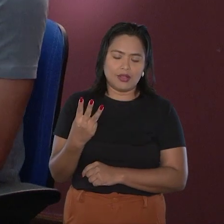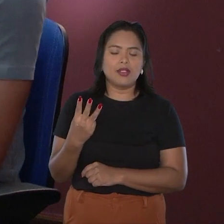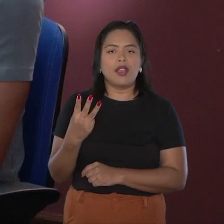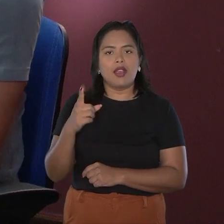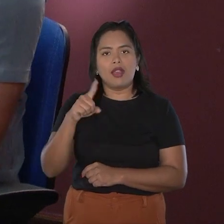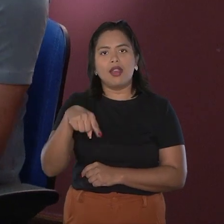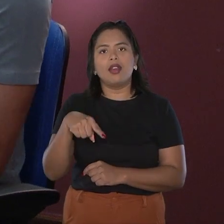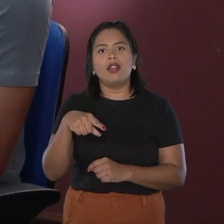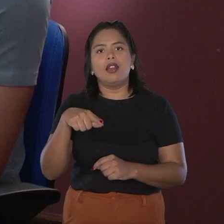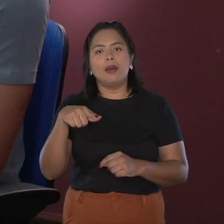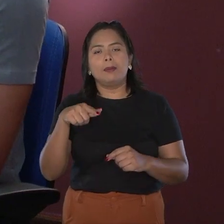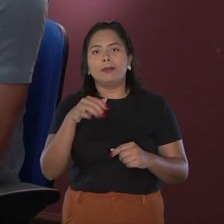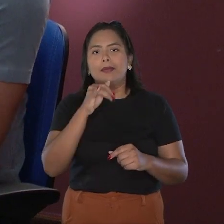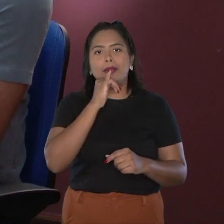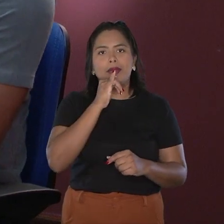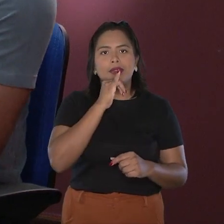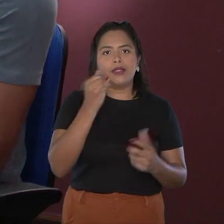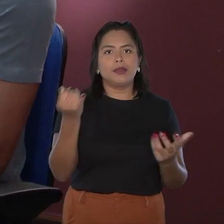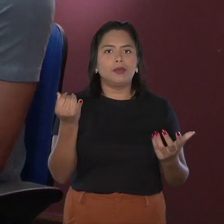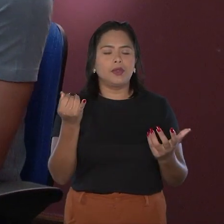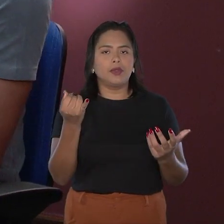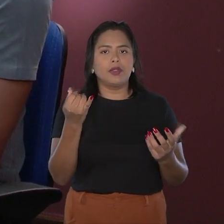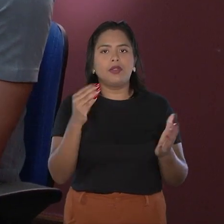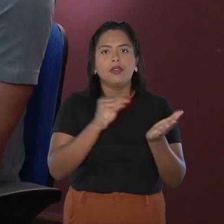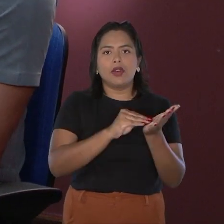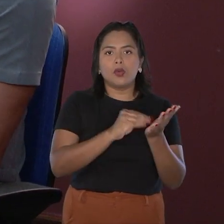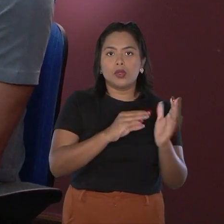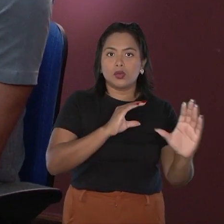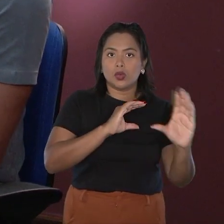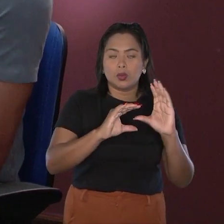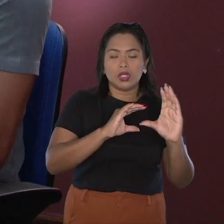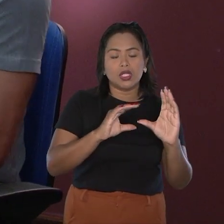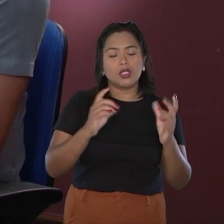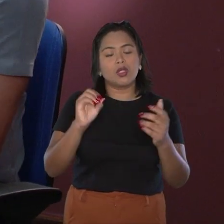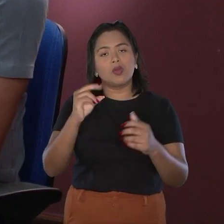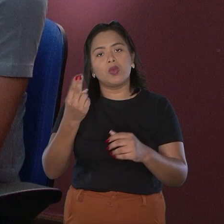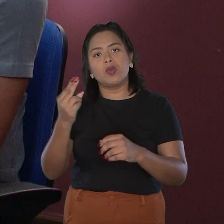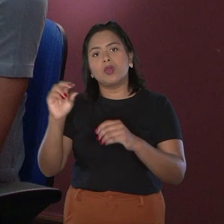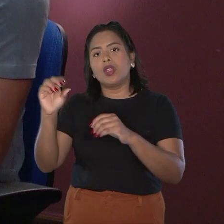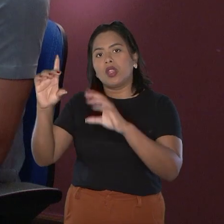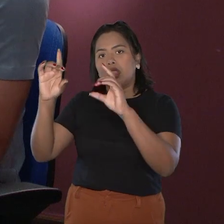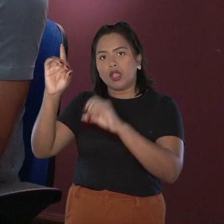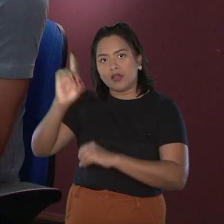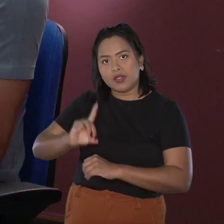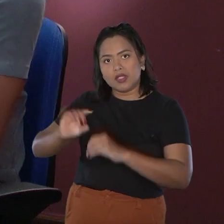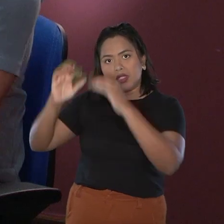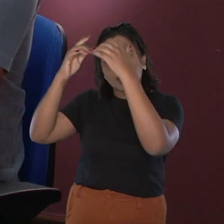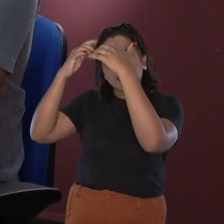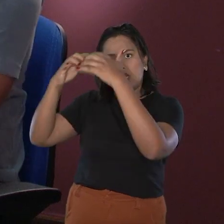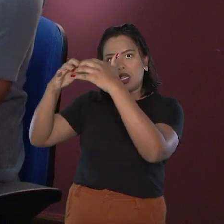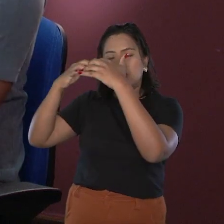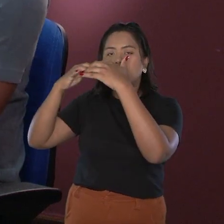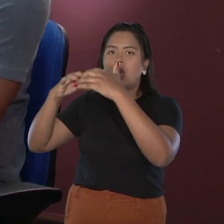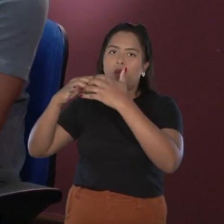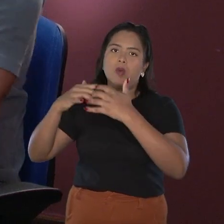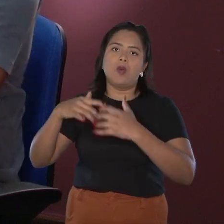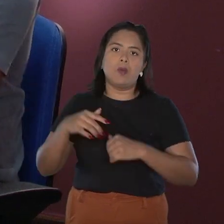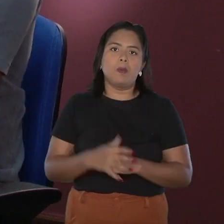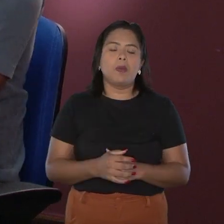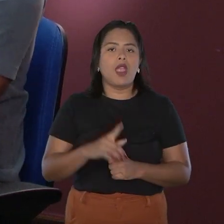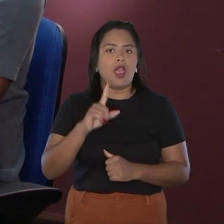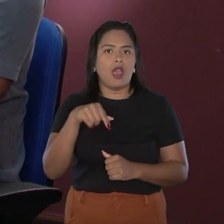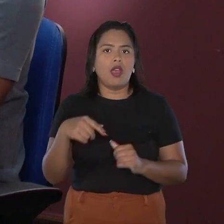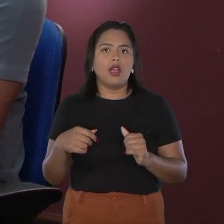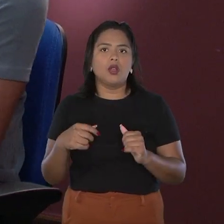relacionadas a essa ausência e não da fala e deficiência intelectual ou não então São esses os níveis da intervenção nível de